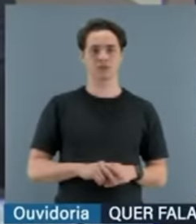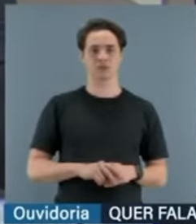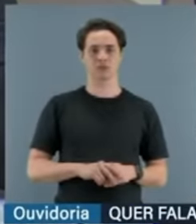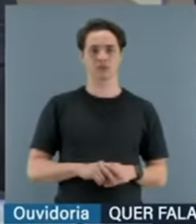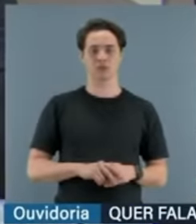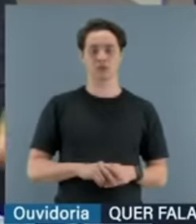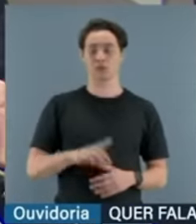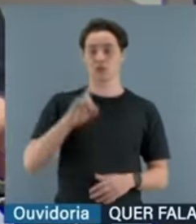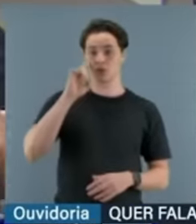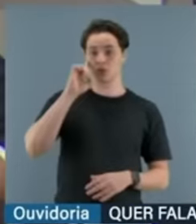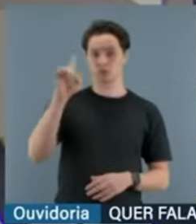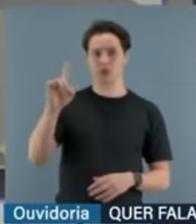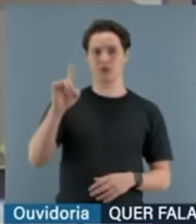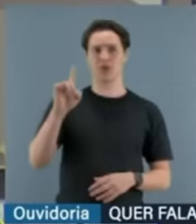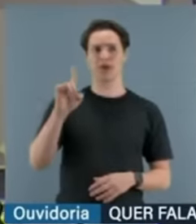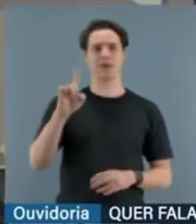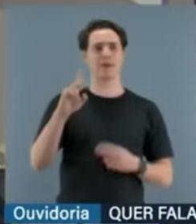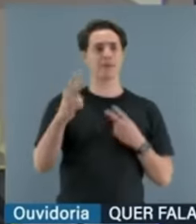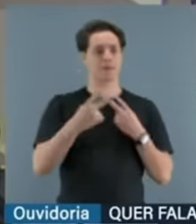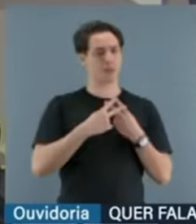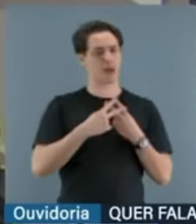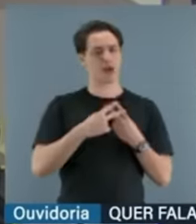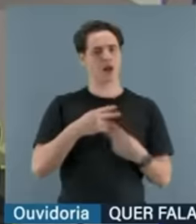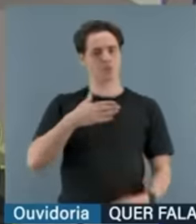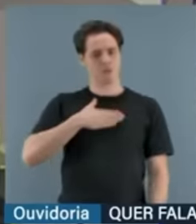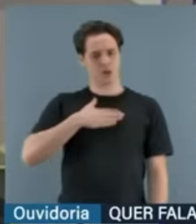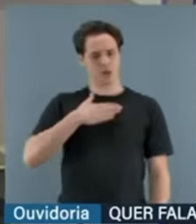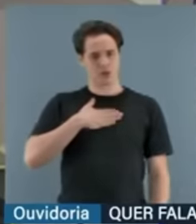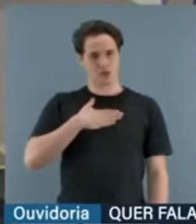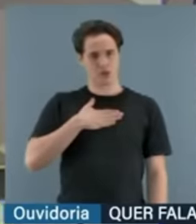No dia da minha prisão, eu estava...